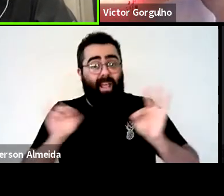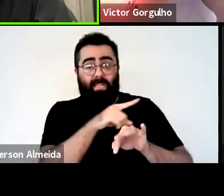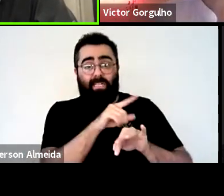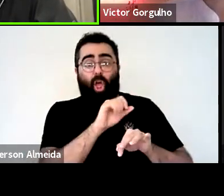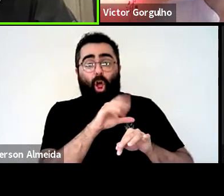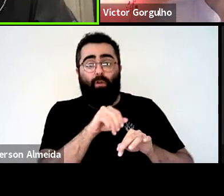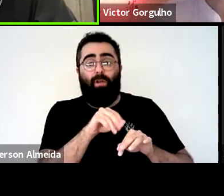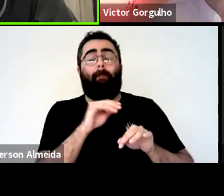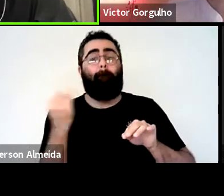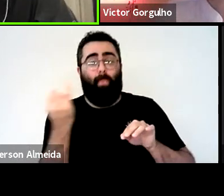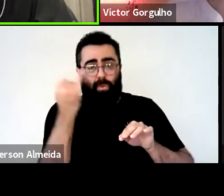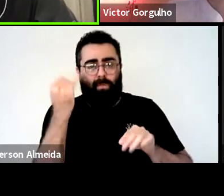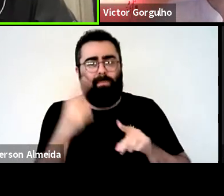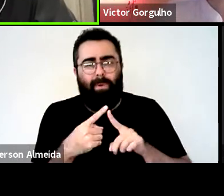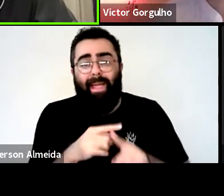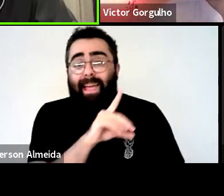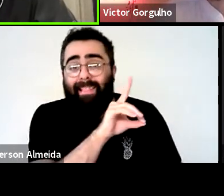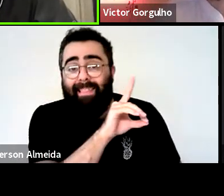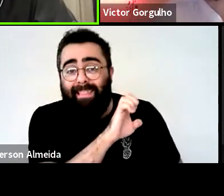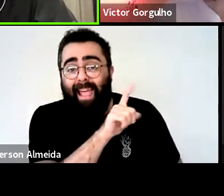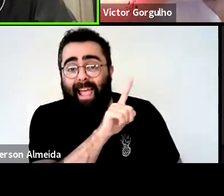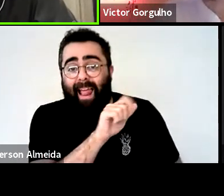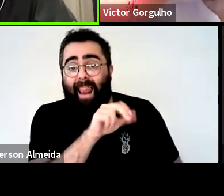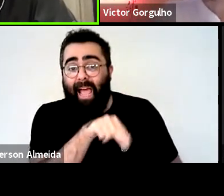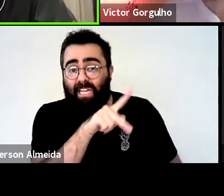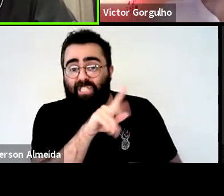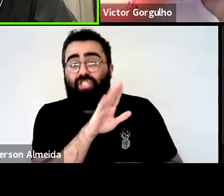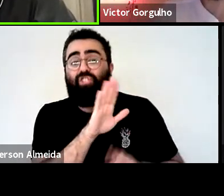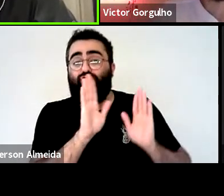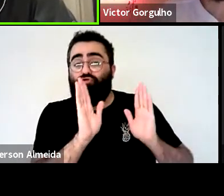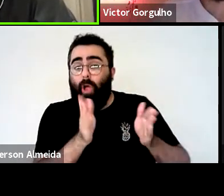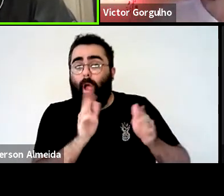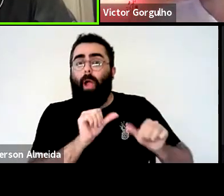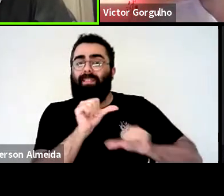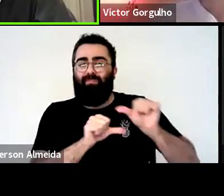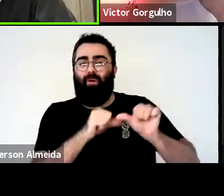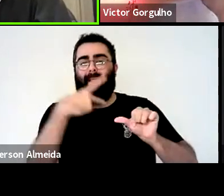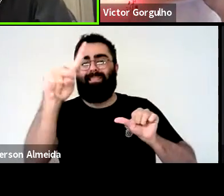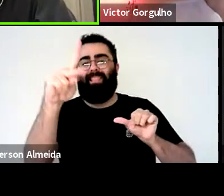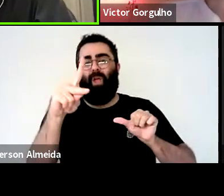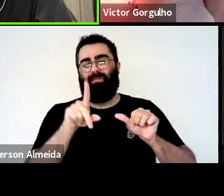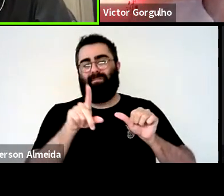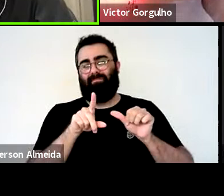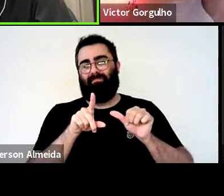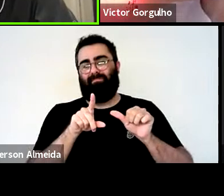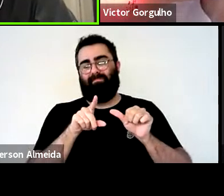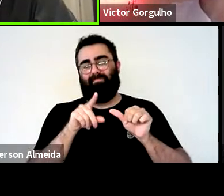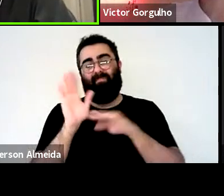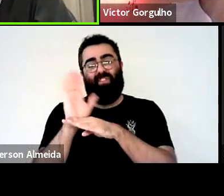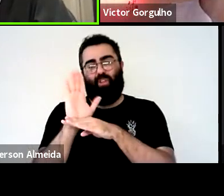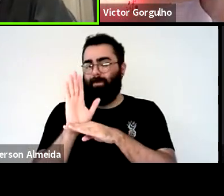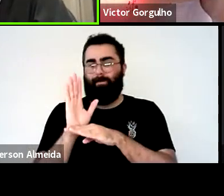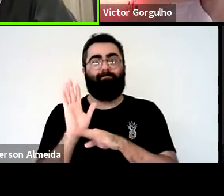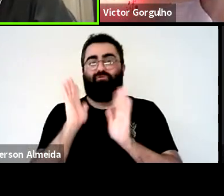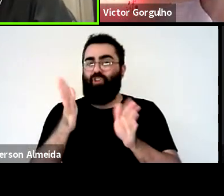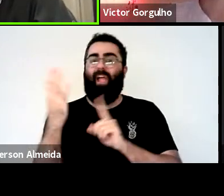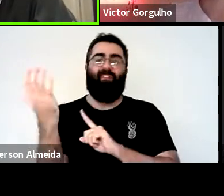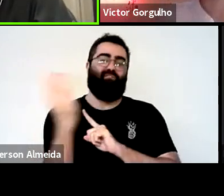porque o Deleuze já está sendo transformado pelo trabalho de vocês, tá? Então, eu tinha visto o